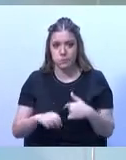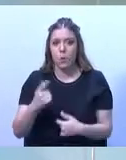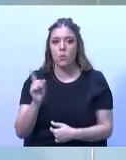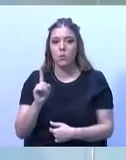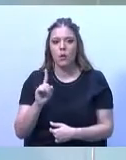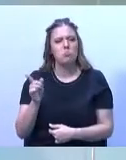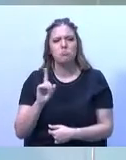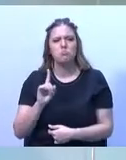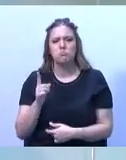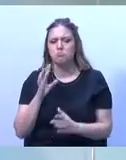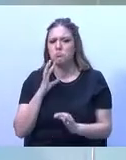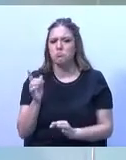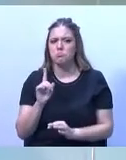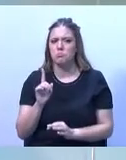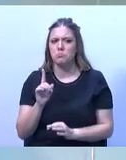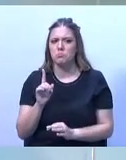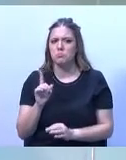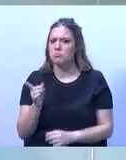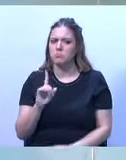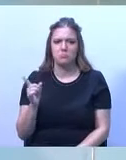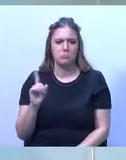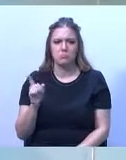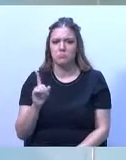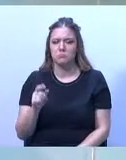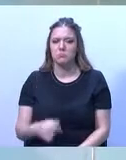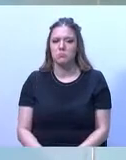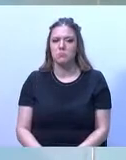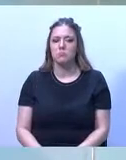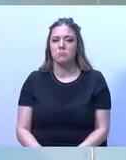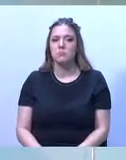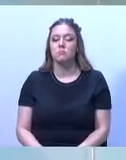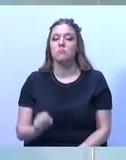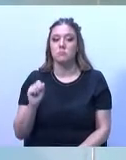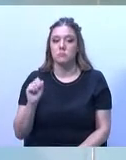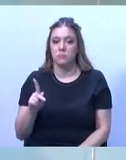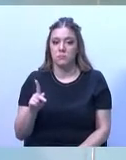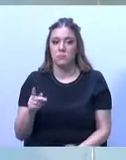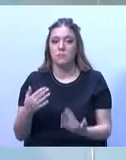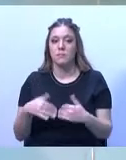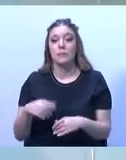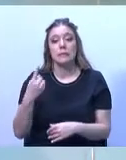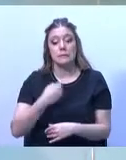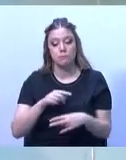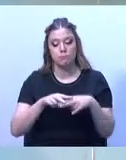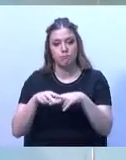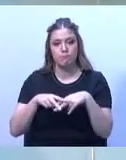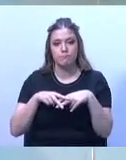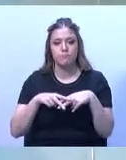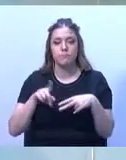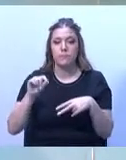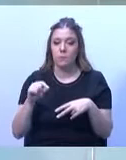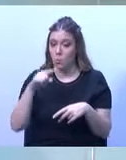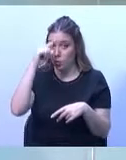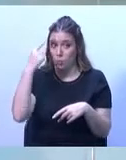ter má circulação. Costuma? Não. Não costuma? Não. Pronto. Ok. Mas devia também ser analisada, que não